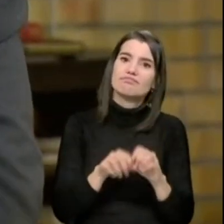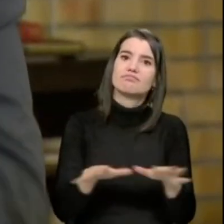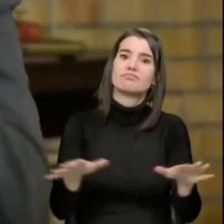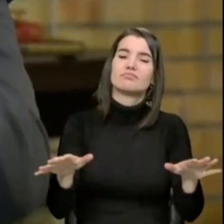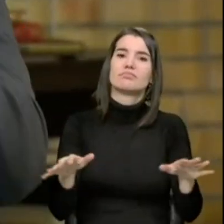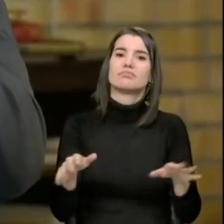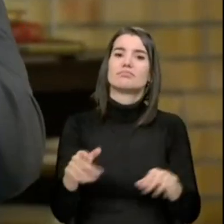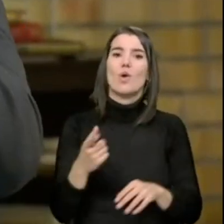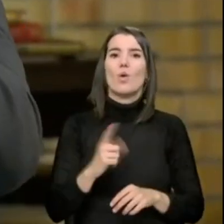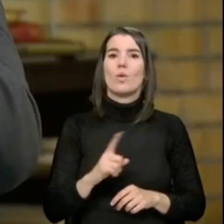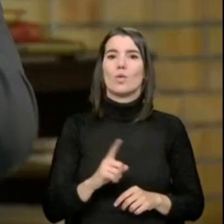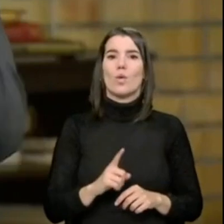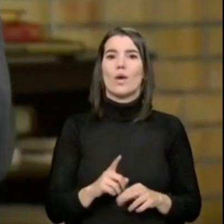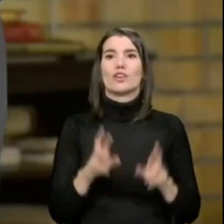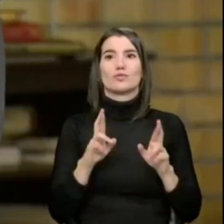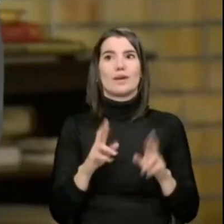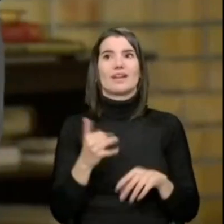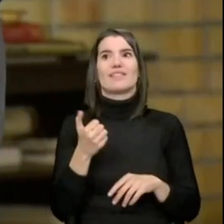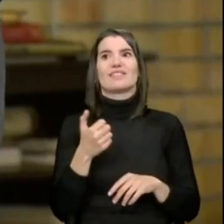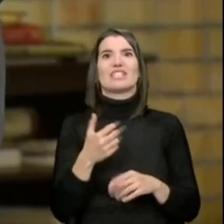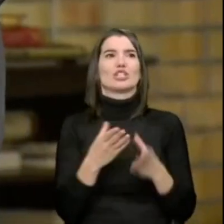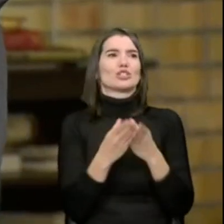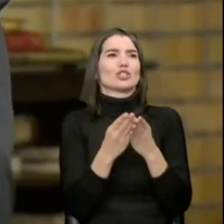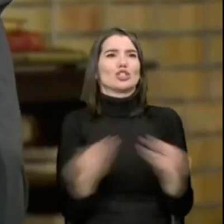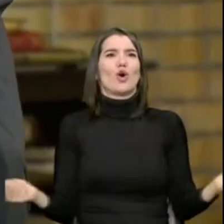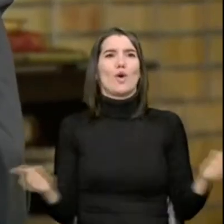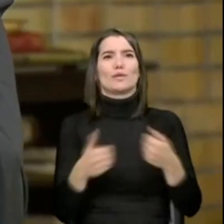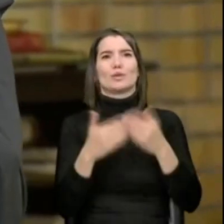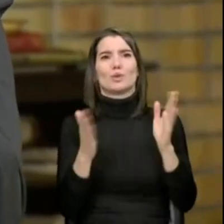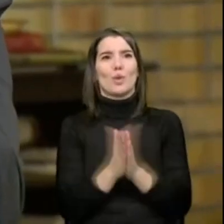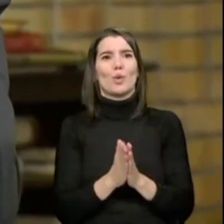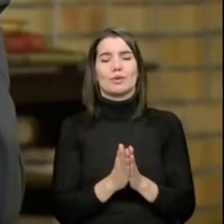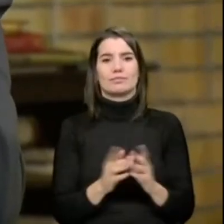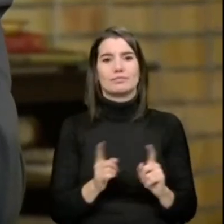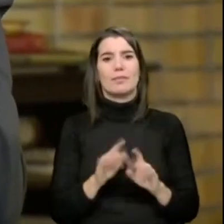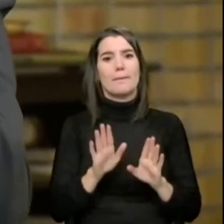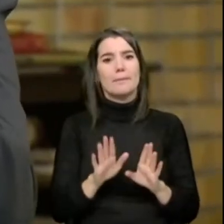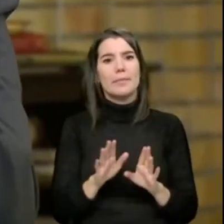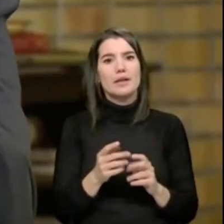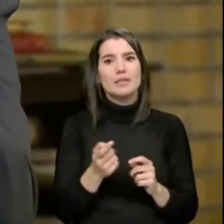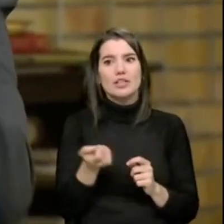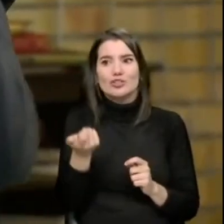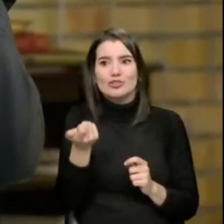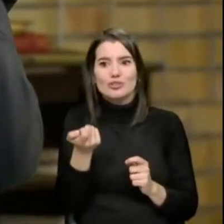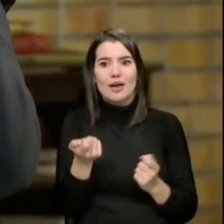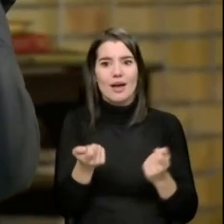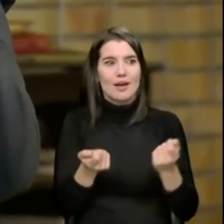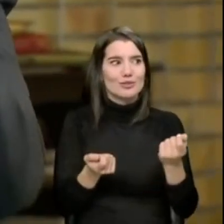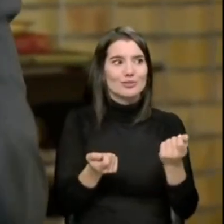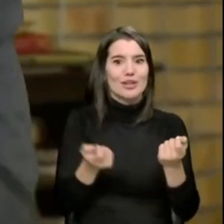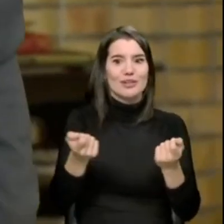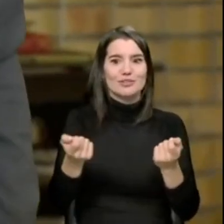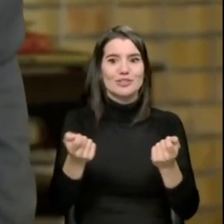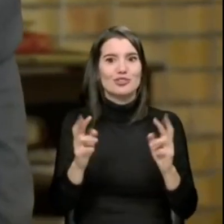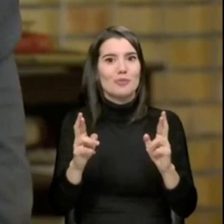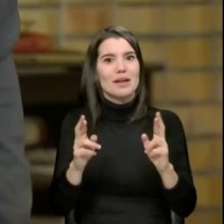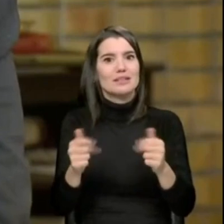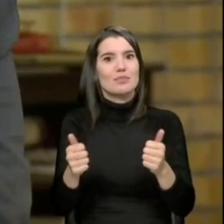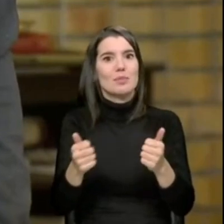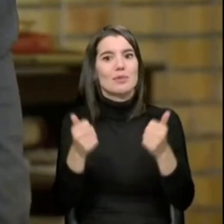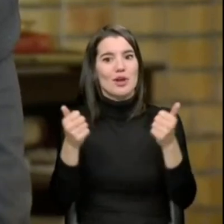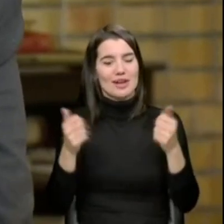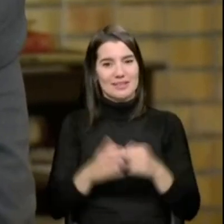é esperar que o 2025 esteja tudo resolvido, mas que haja sinais de esperança, que haja sinais de que as coisas estão a melhorar. Sra.